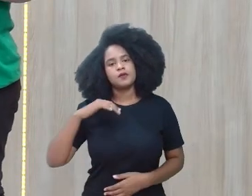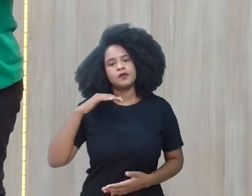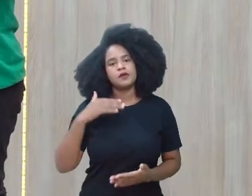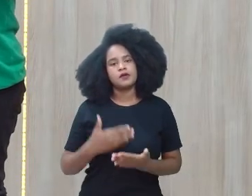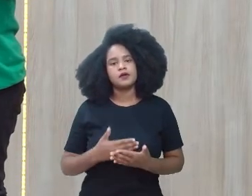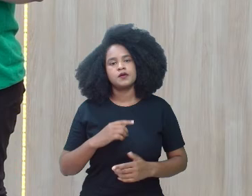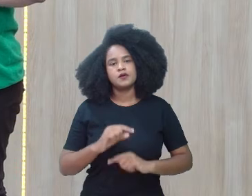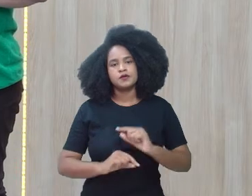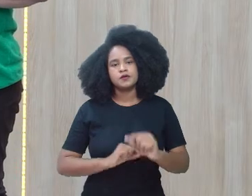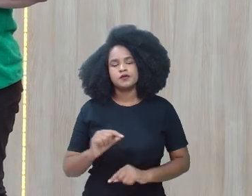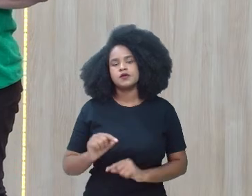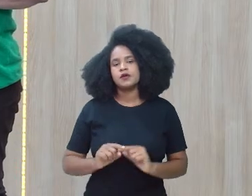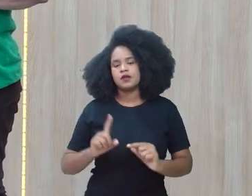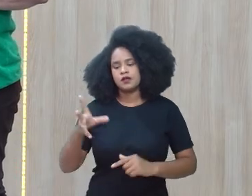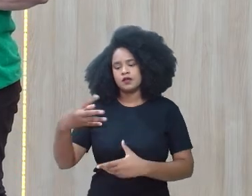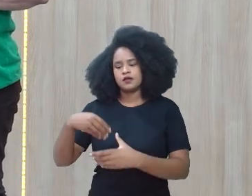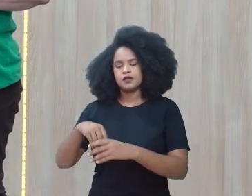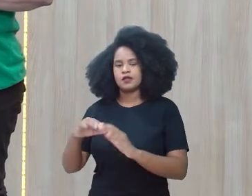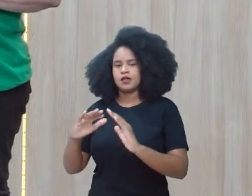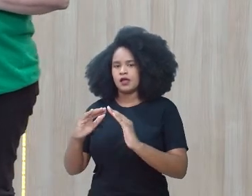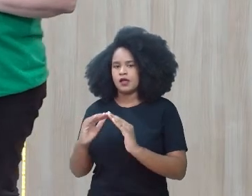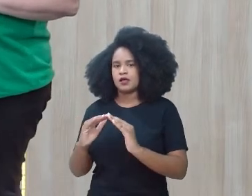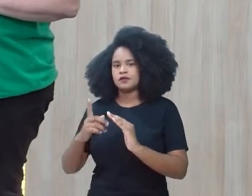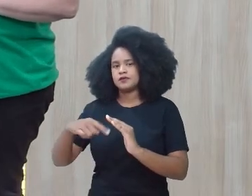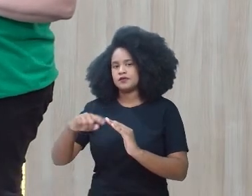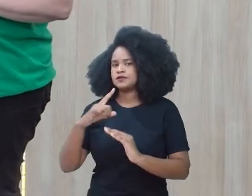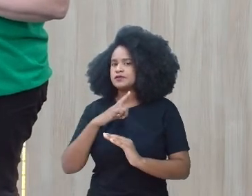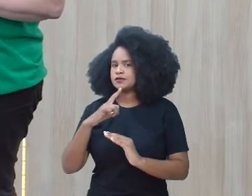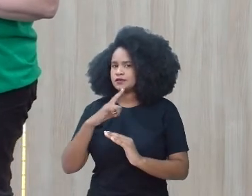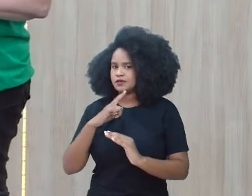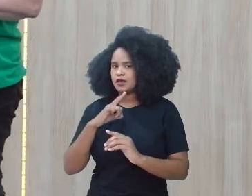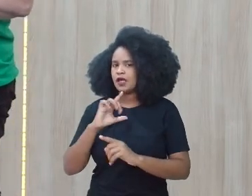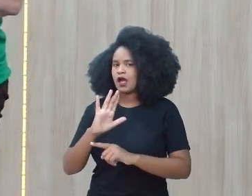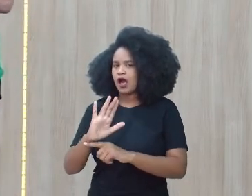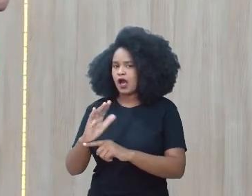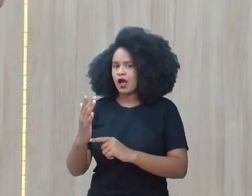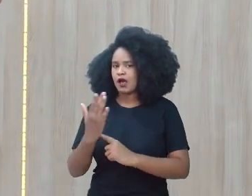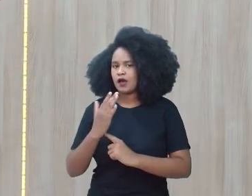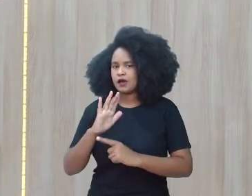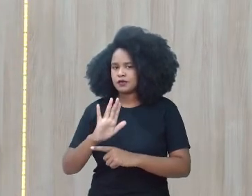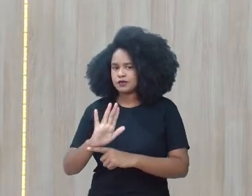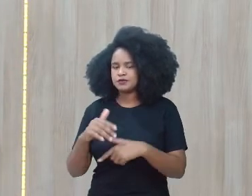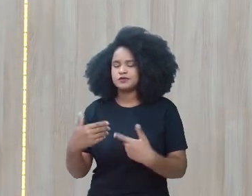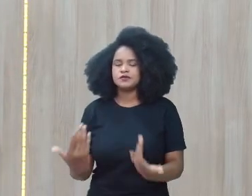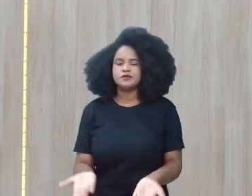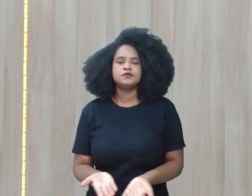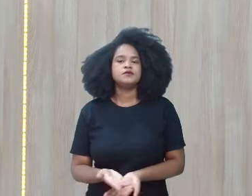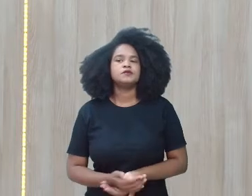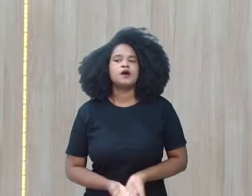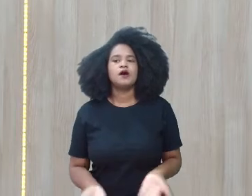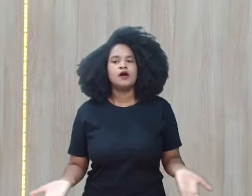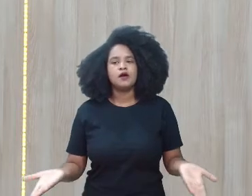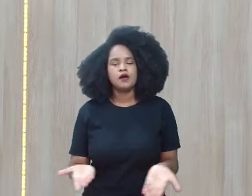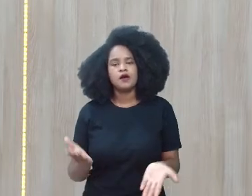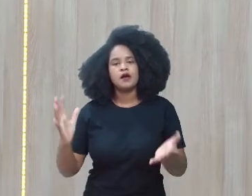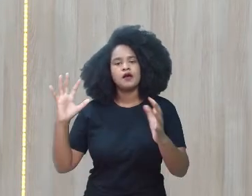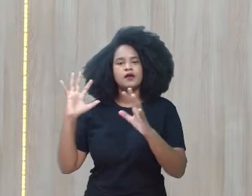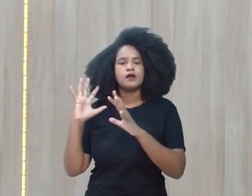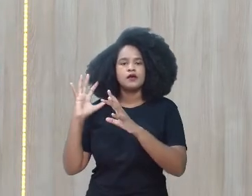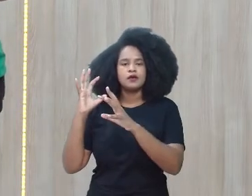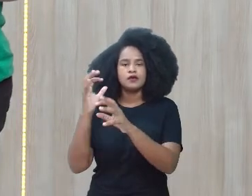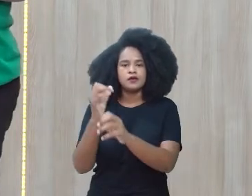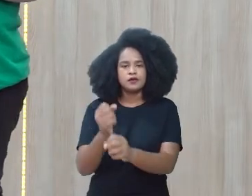acredito que tem aí na casa de vocês. Então vamos começar a nossa aula revisando a